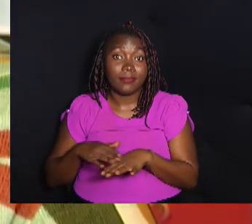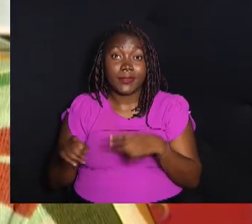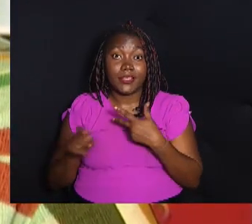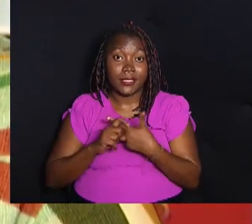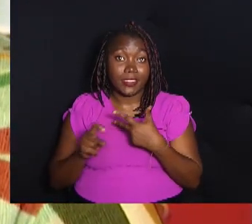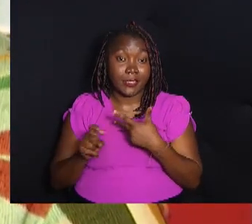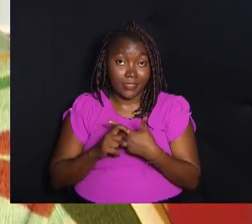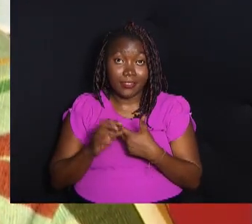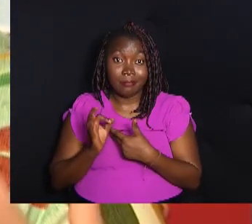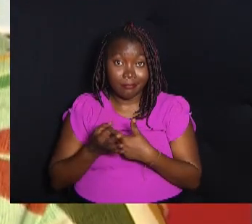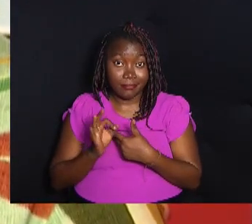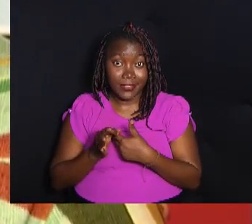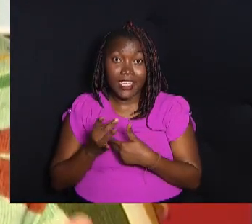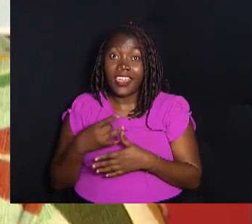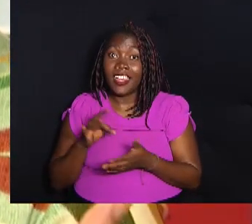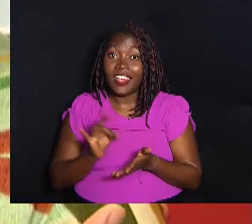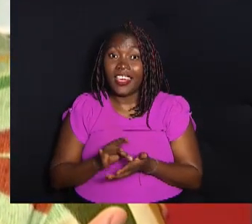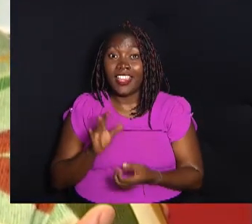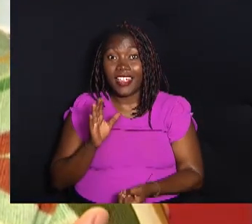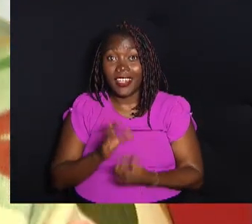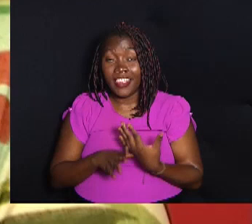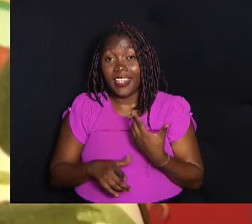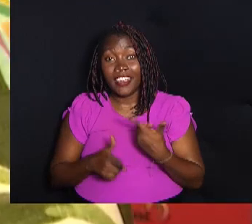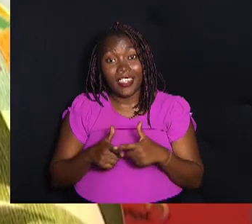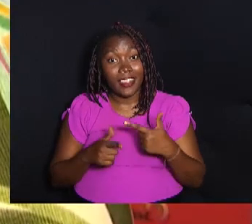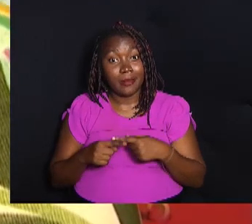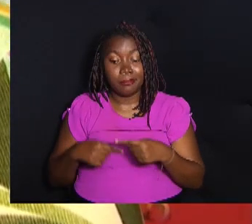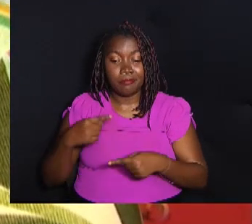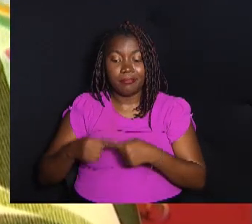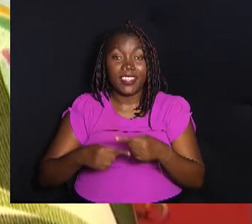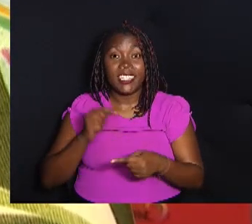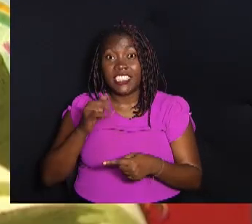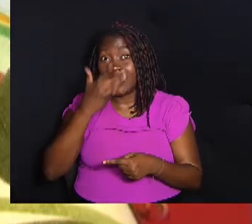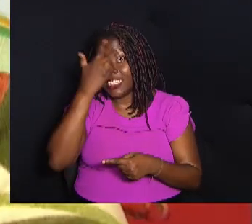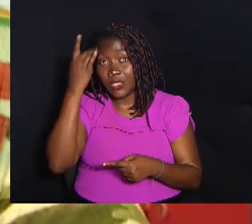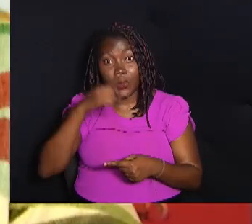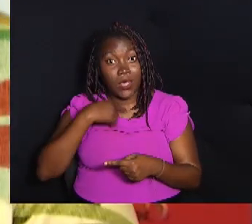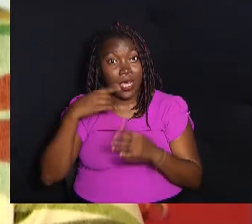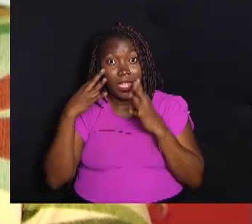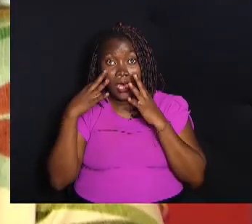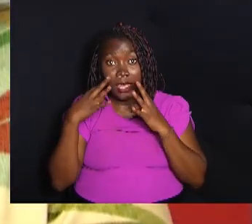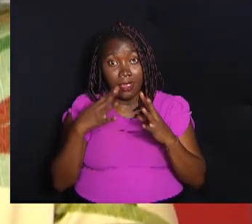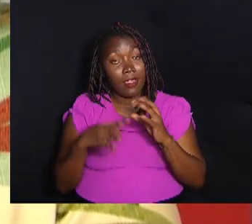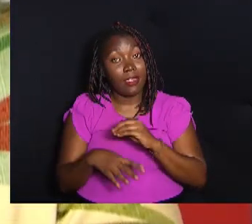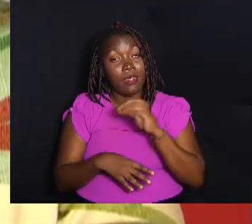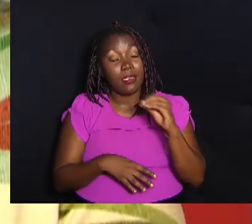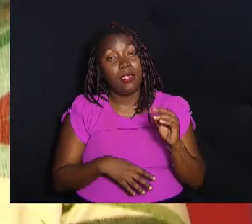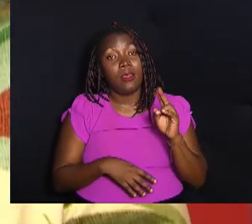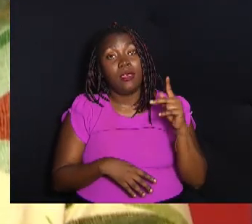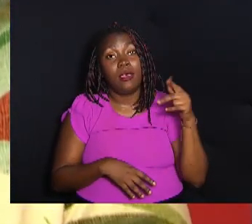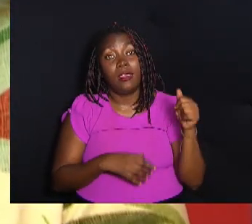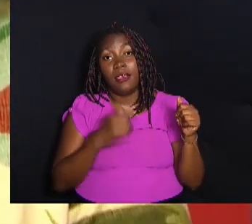e e na verdade isso cria uma um problema em Cadeia porque se as pessoas não conseguem o atendimento sem saúde elas vão paraa UPA eí a UPA fica super